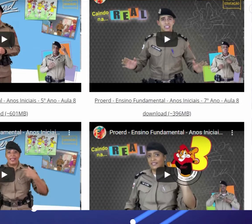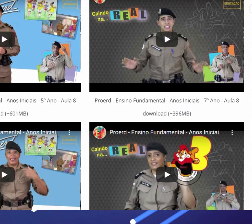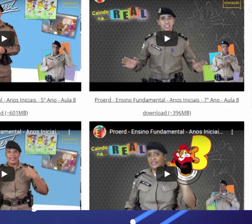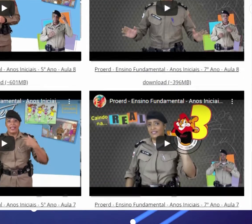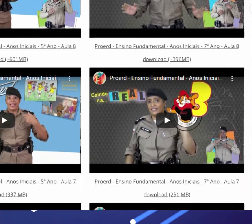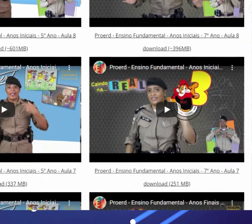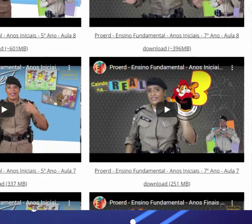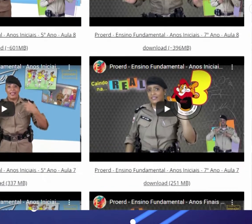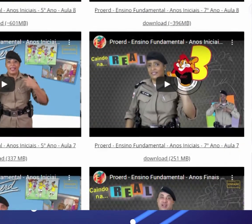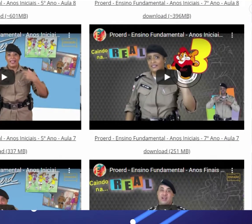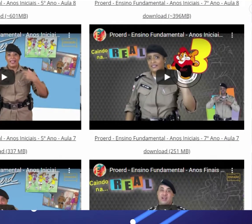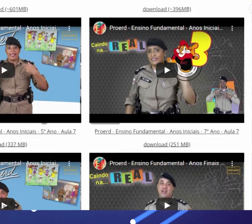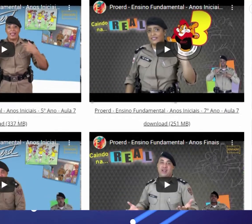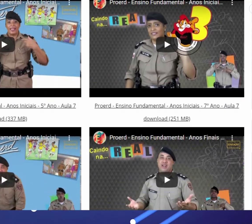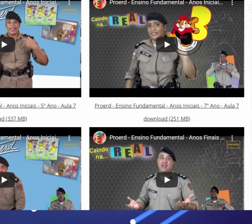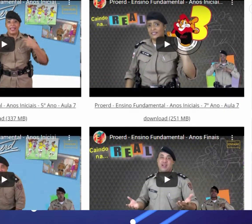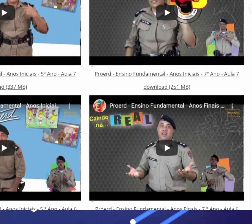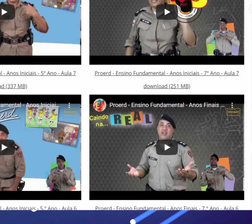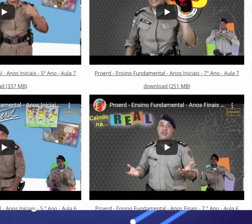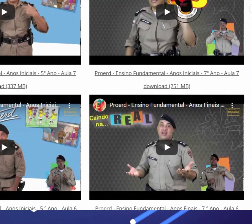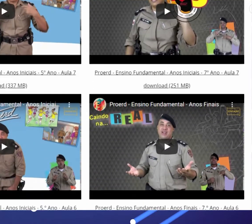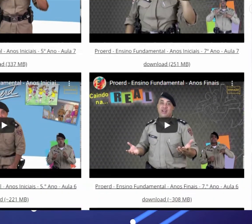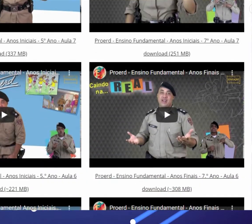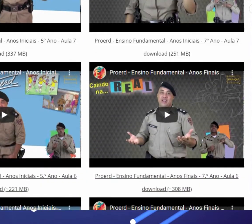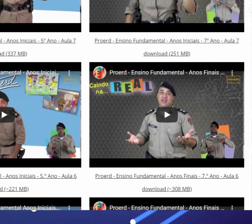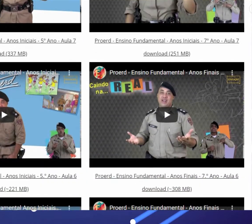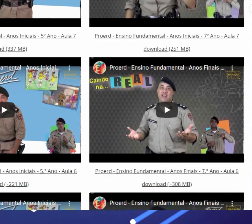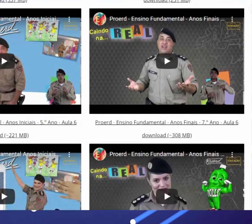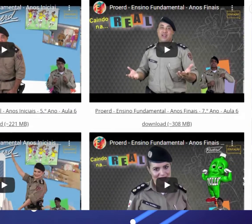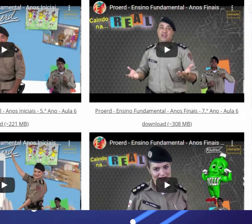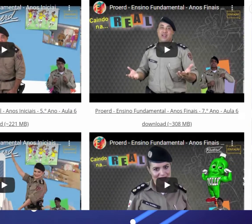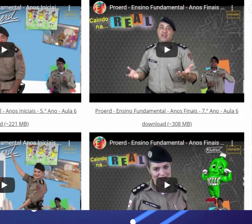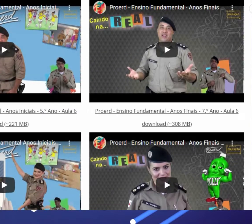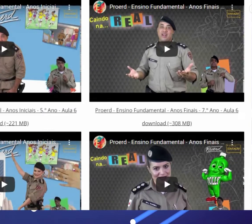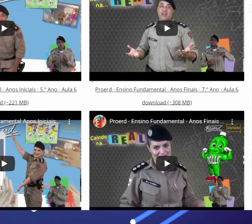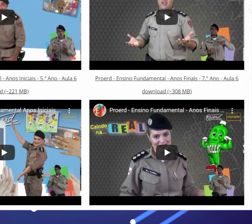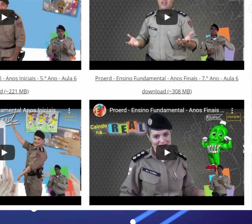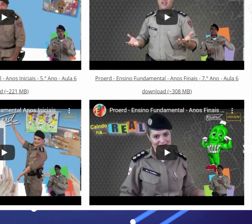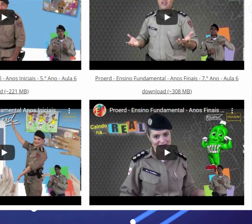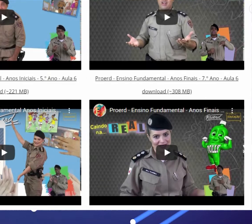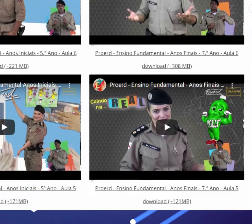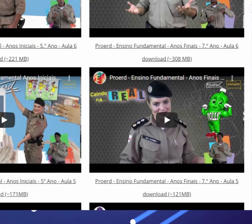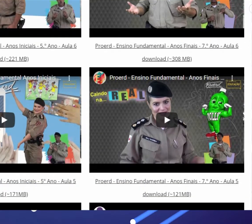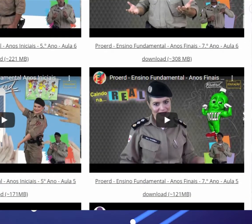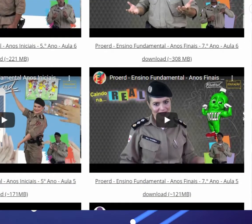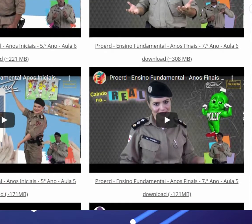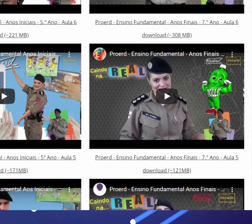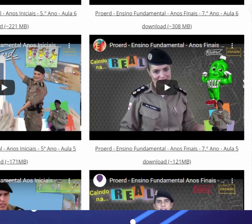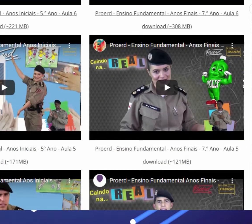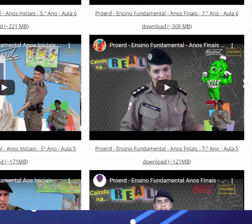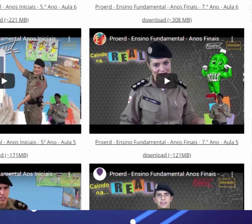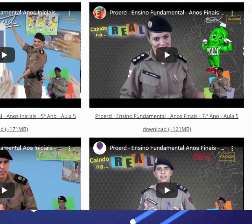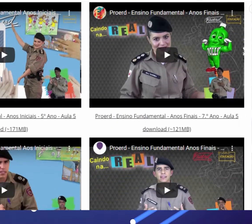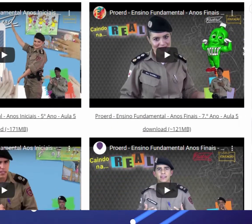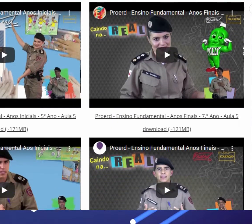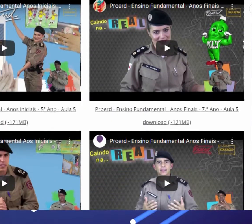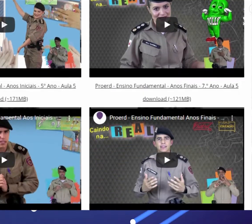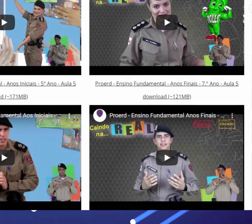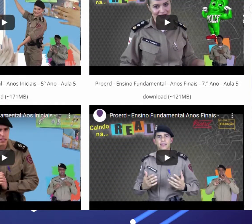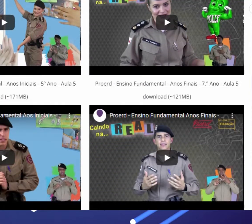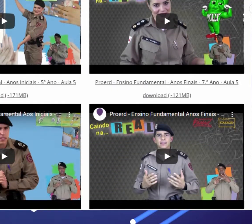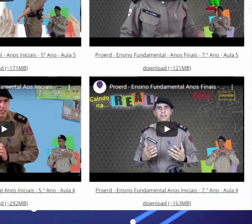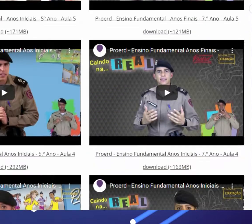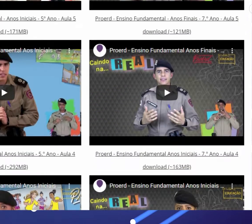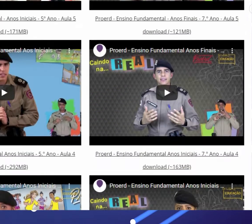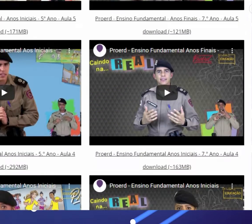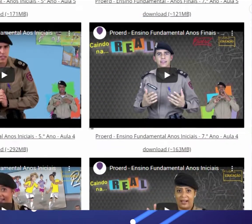representa a substituição do sistema presencial mais uma proposta de continuidade da cooperação entre escola família e